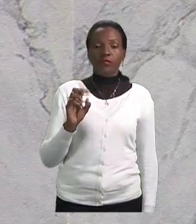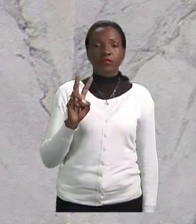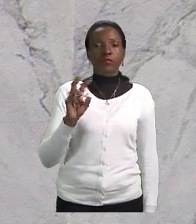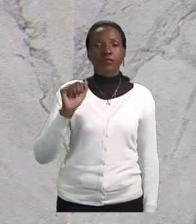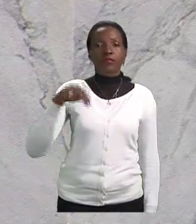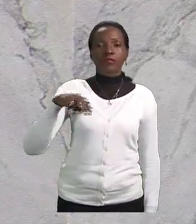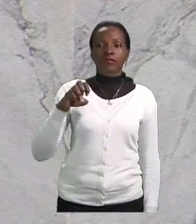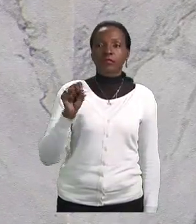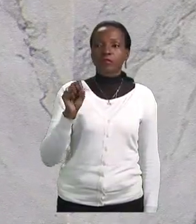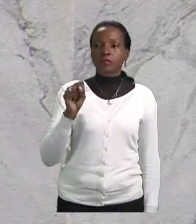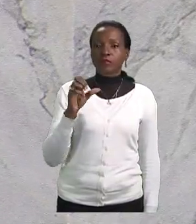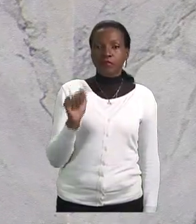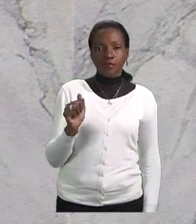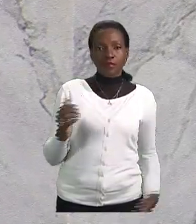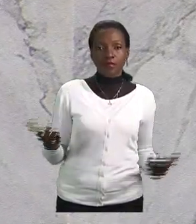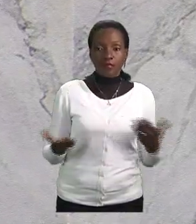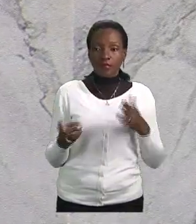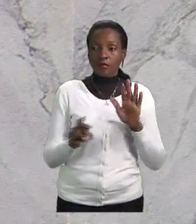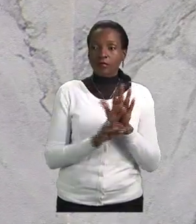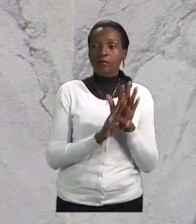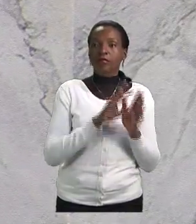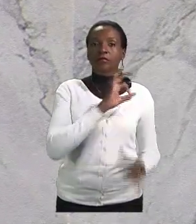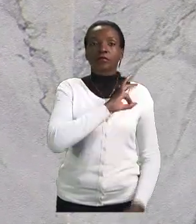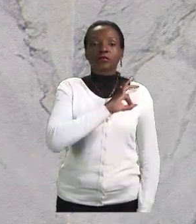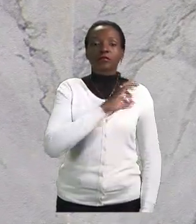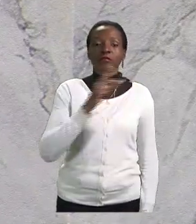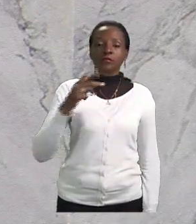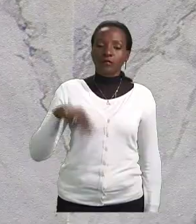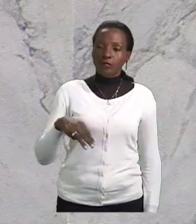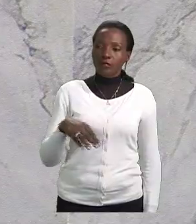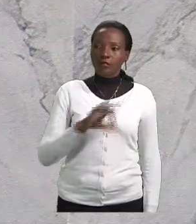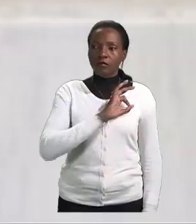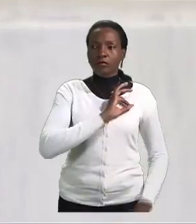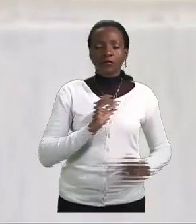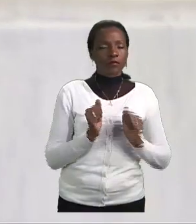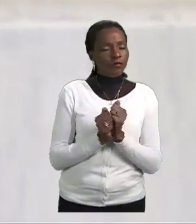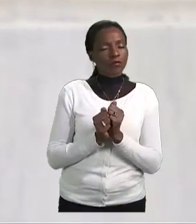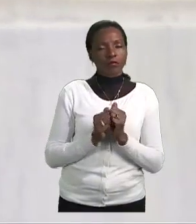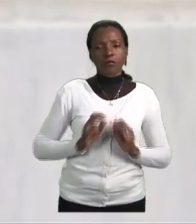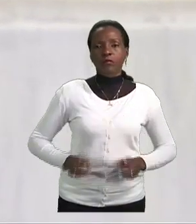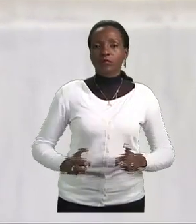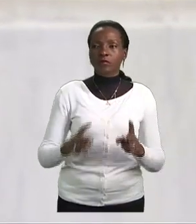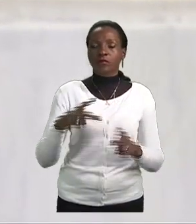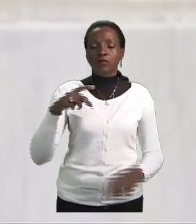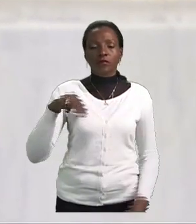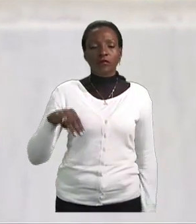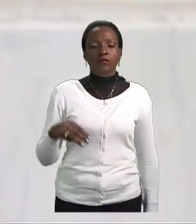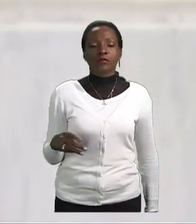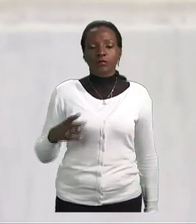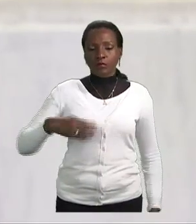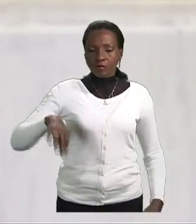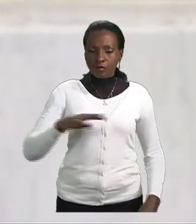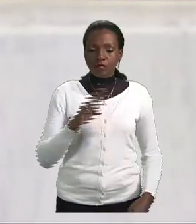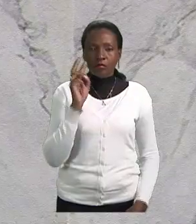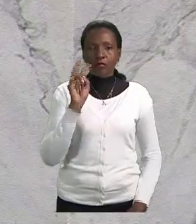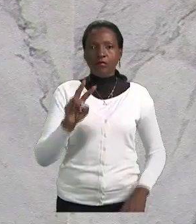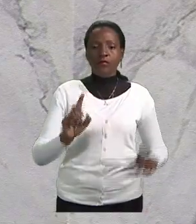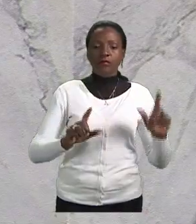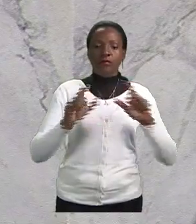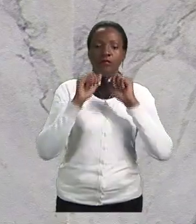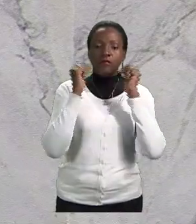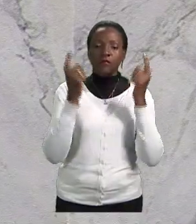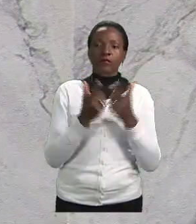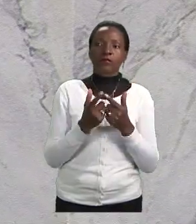assessoria militar os policiais militares estão sempre conosco aqui a todos que nos assistem pela tv assembléia falando a cabo